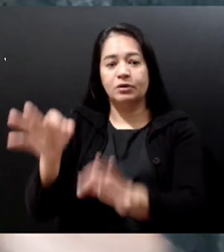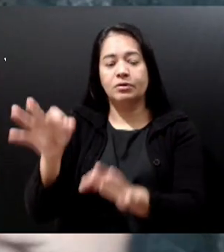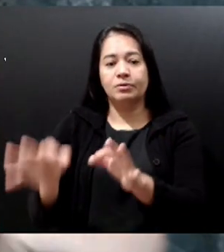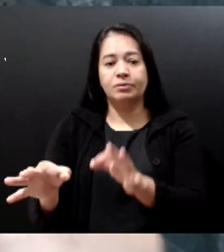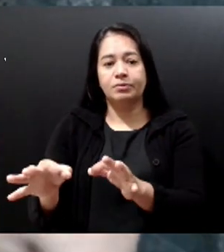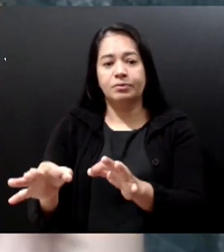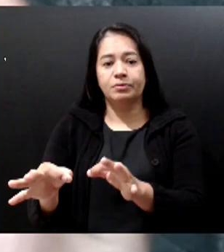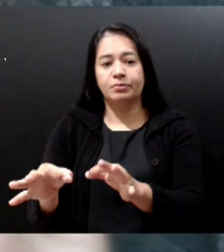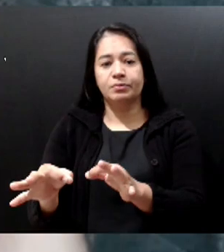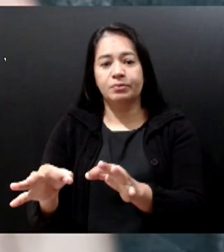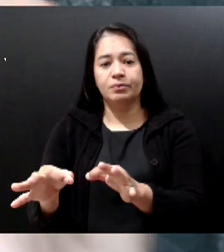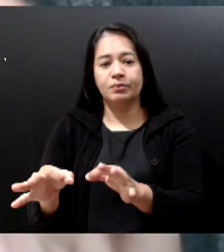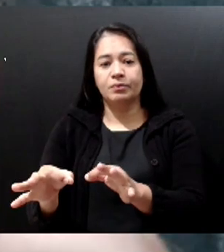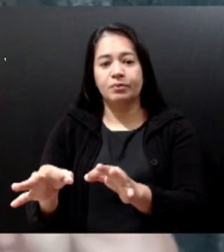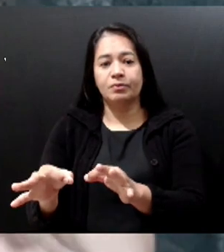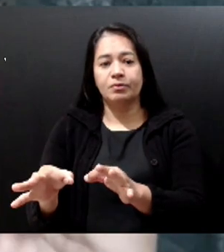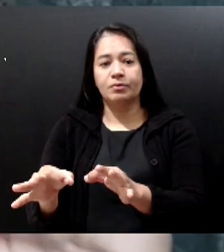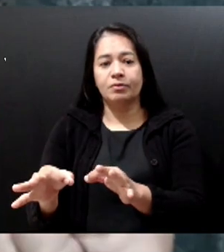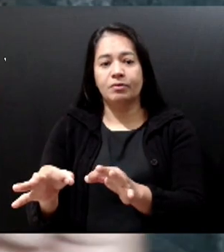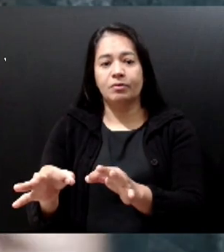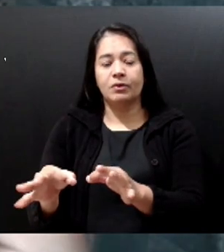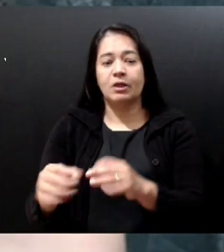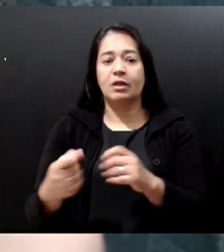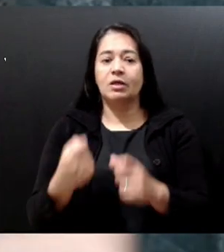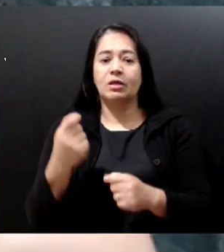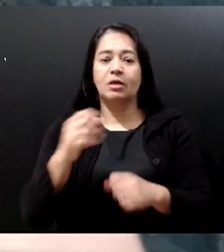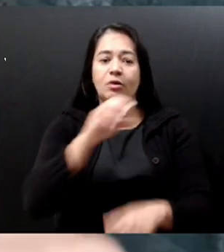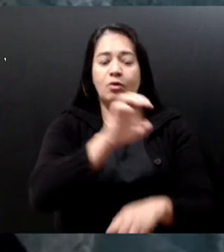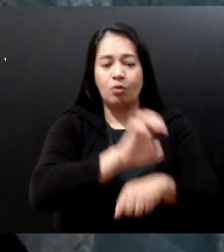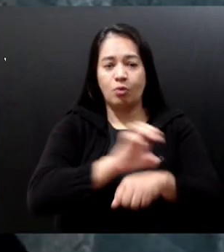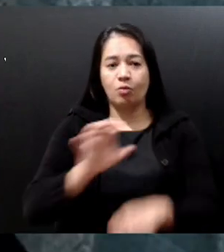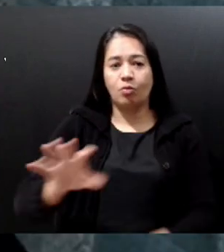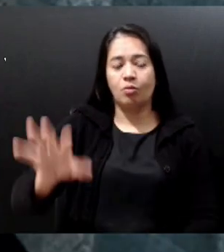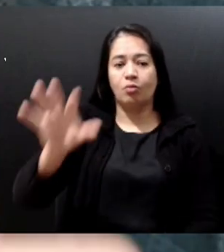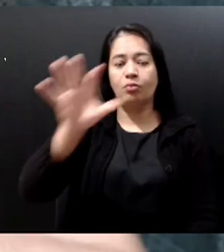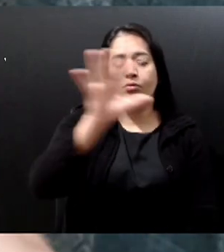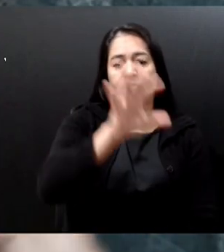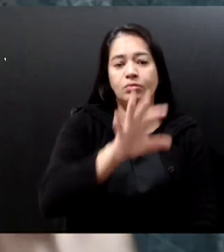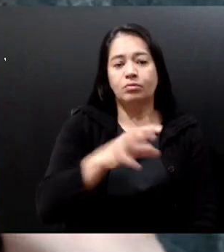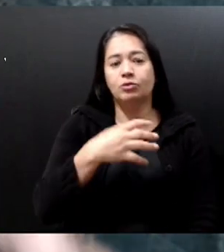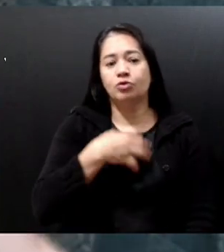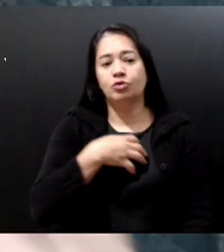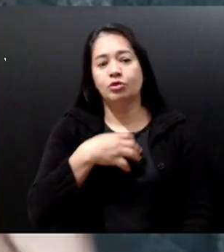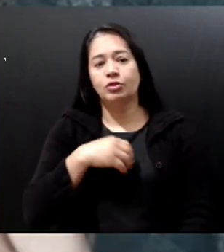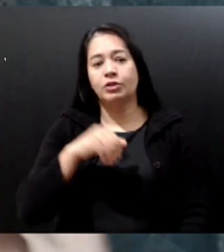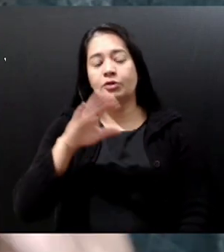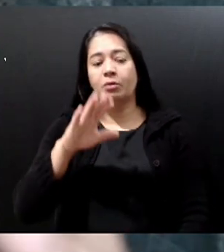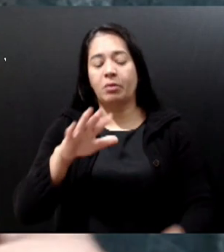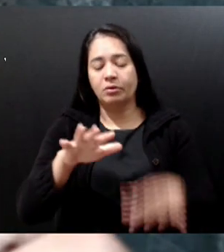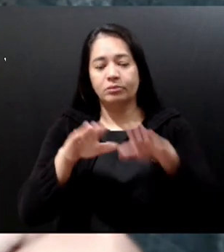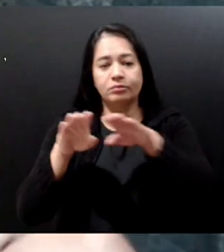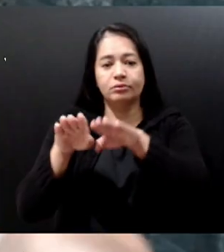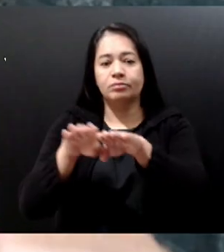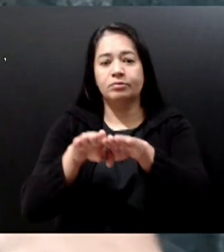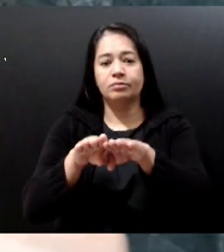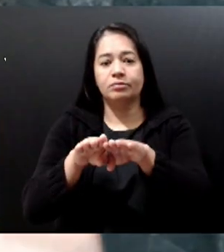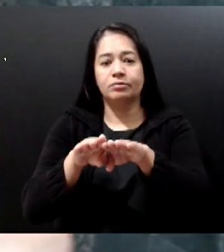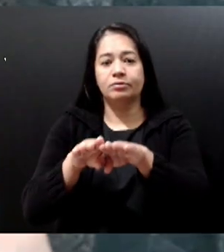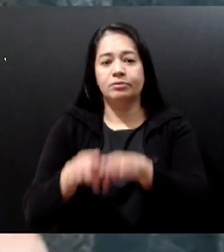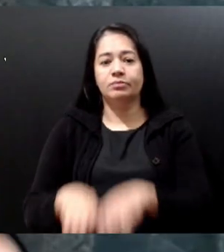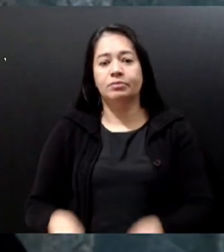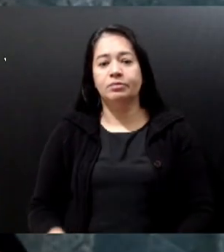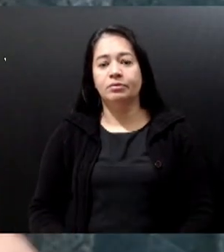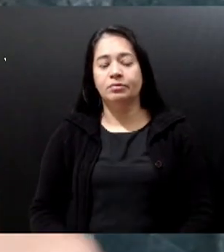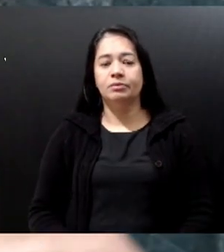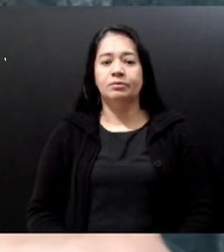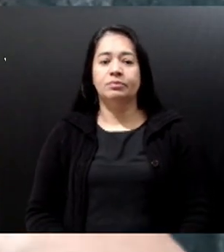estados consigam julgar de forma mais homogênea, para evitar conflitos de interesse e julgamentos distorcidos. O